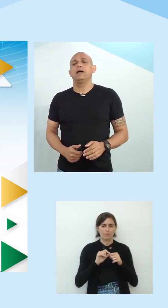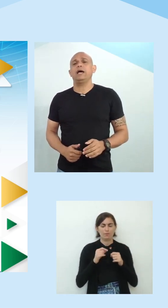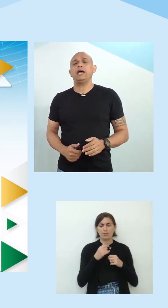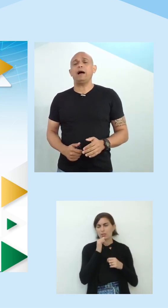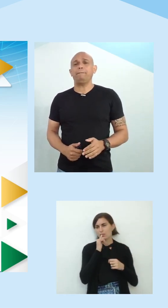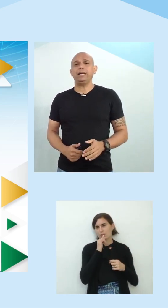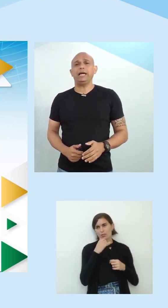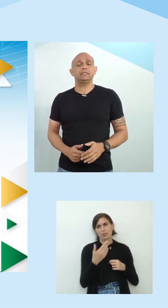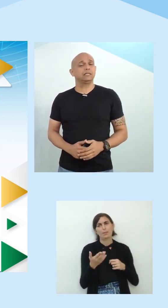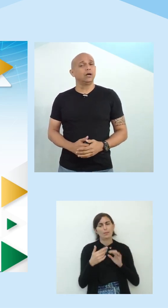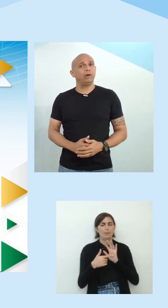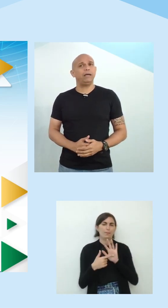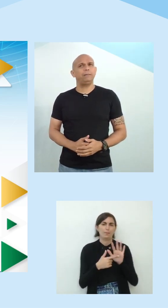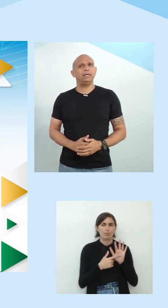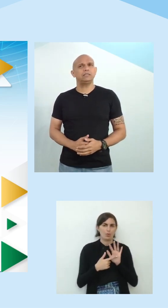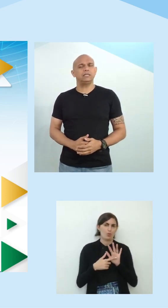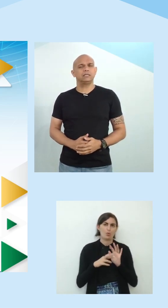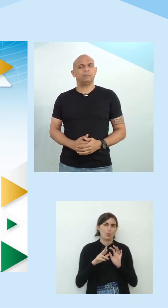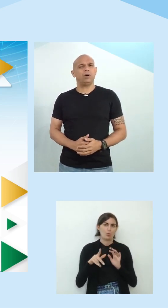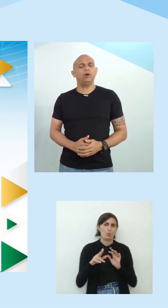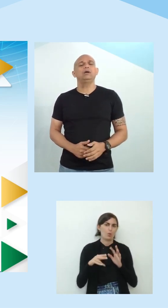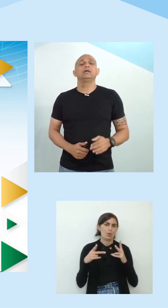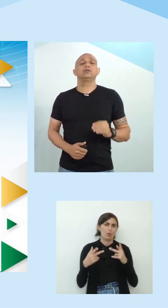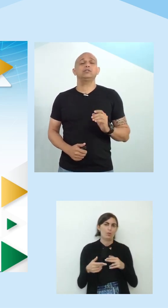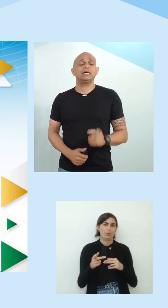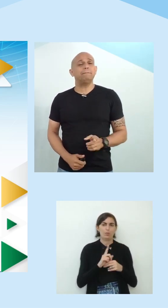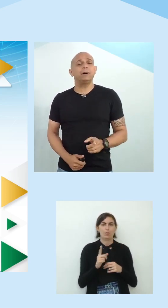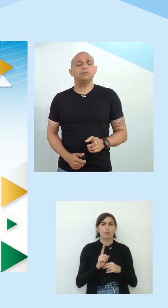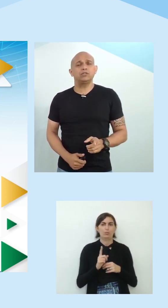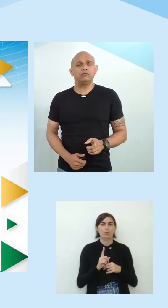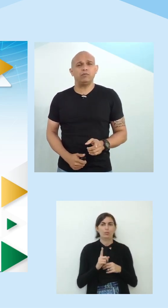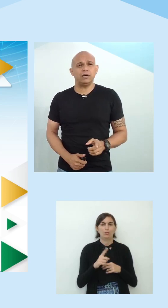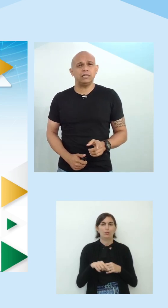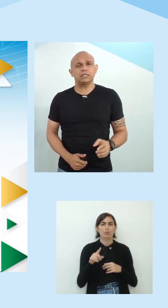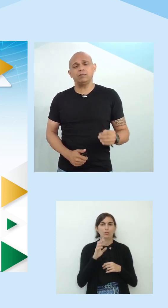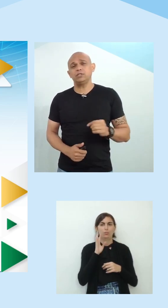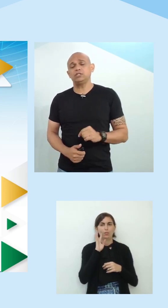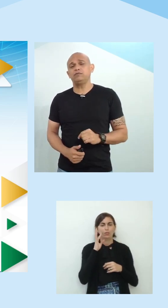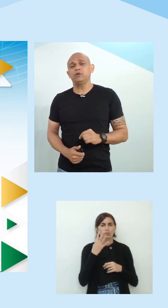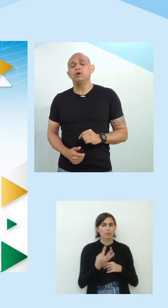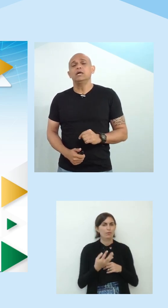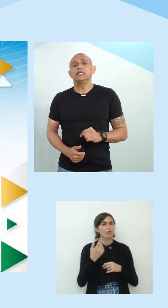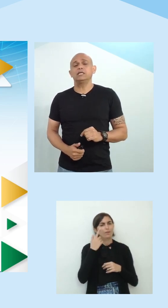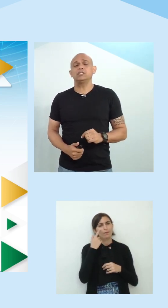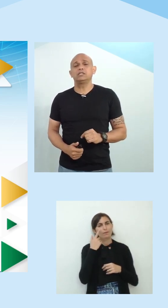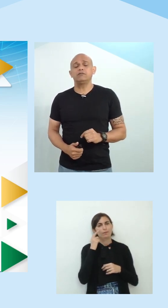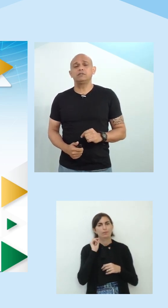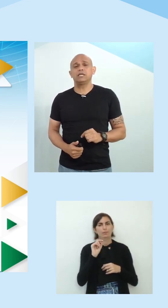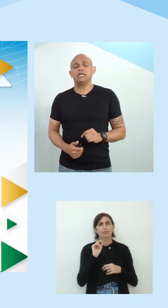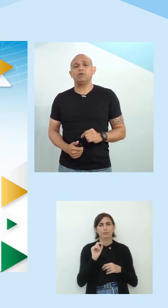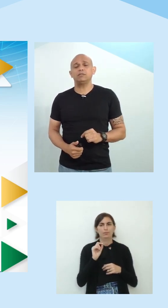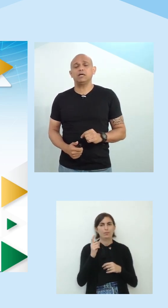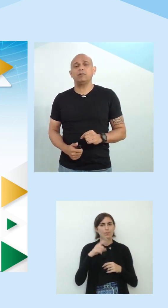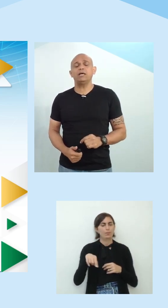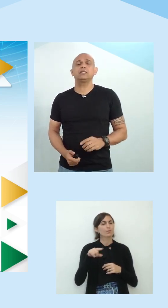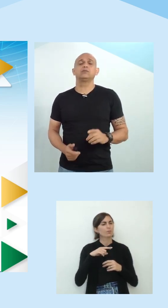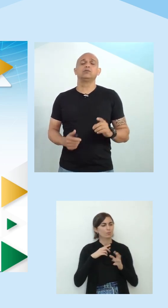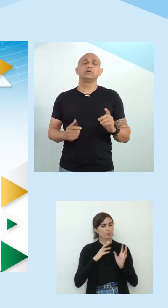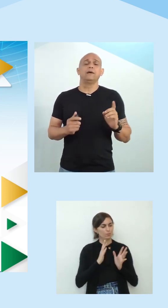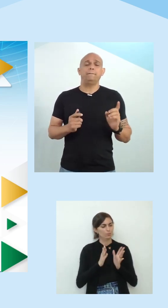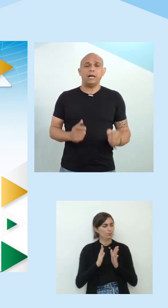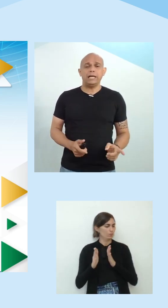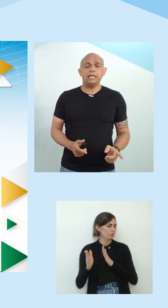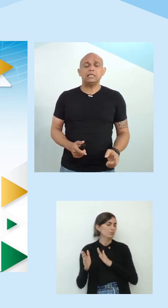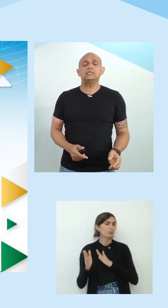que aparecem, não é bem assim, tá bom? Nós acabamos de resolver uma questão e a gente viu que a gente seguiu a sequência